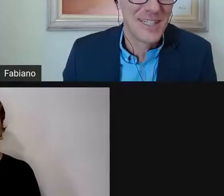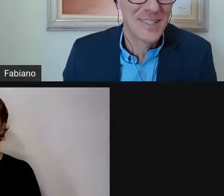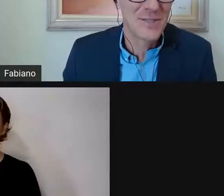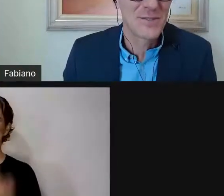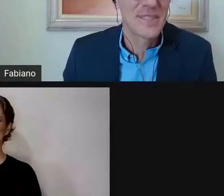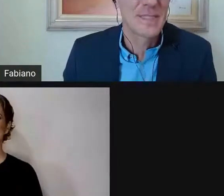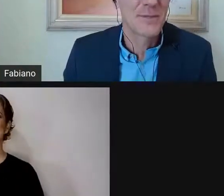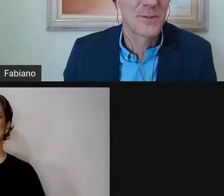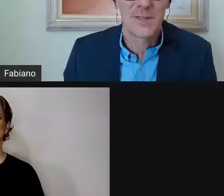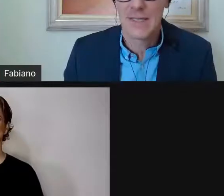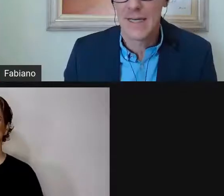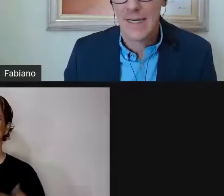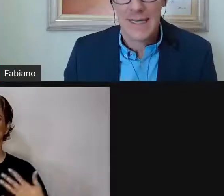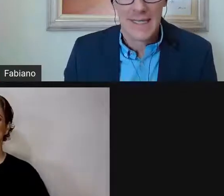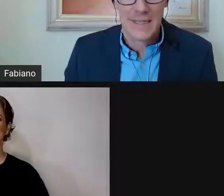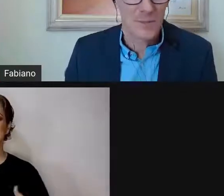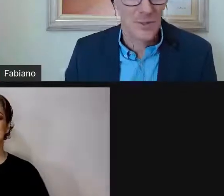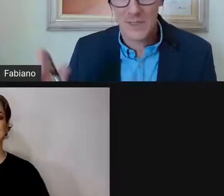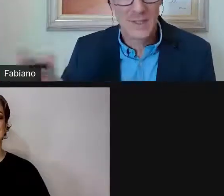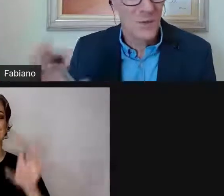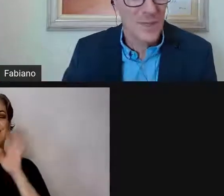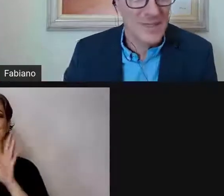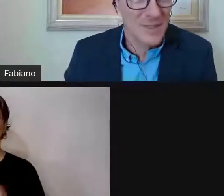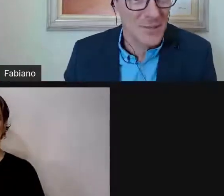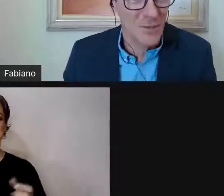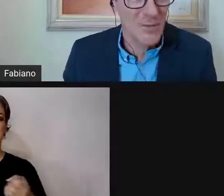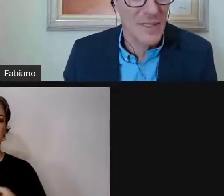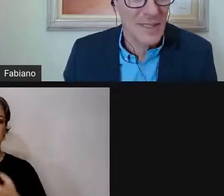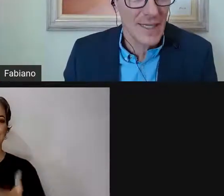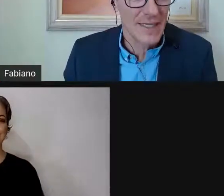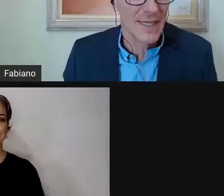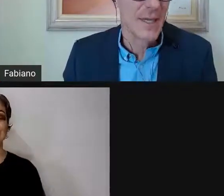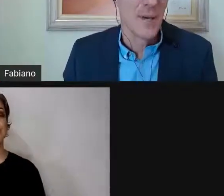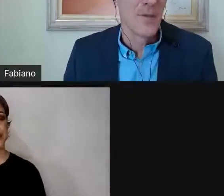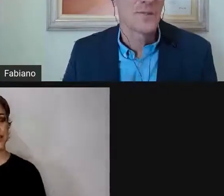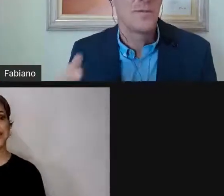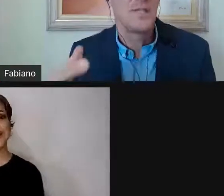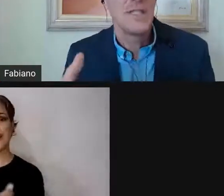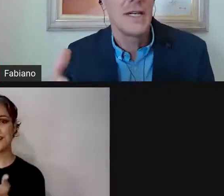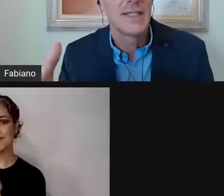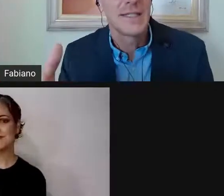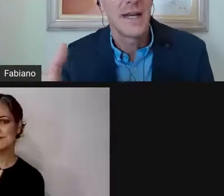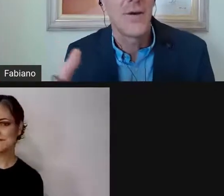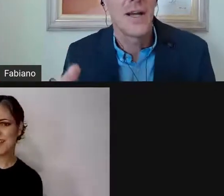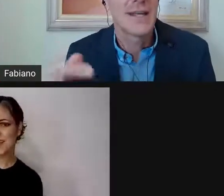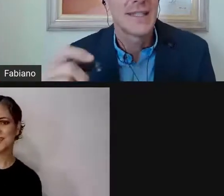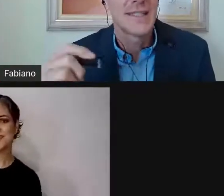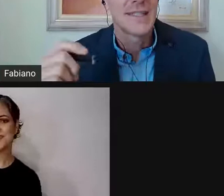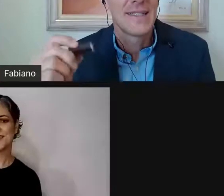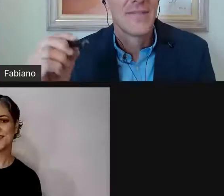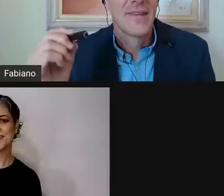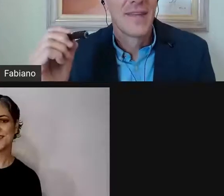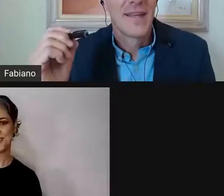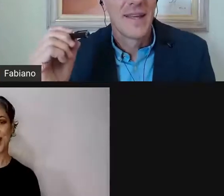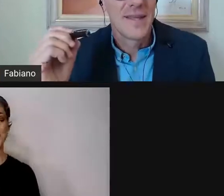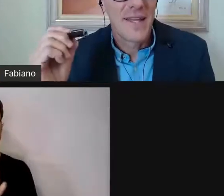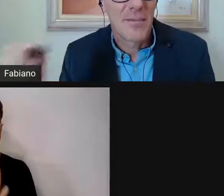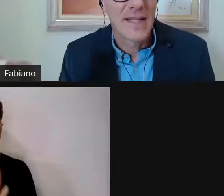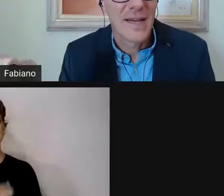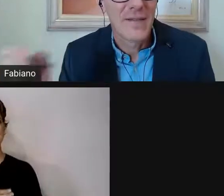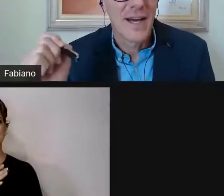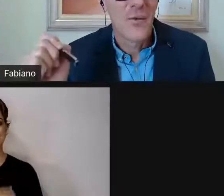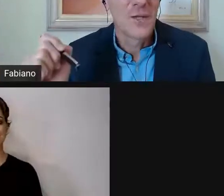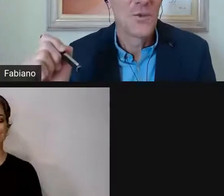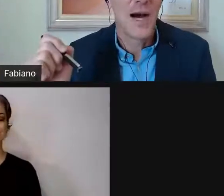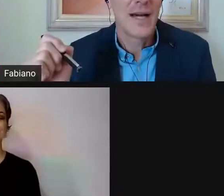muito instigante o que você tinha para contar. E as pessoas já estão começando a se movimentar ali. Mas eu vou pedir, Candice, agora que a gente dê